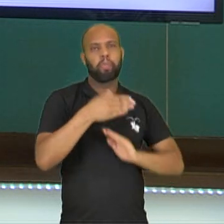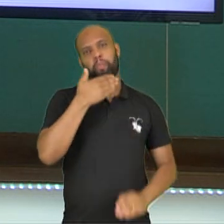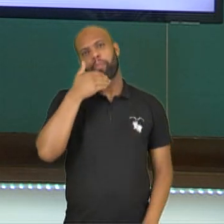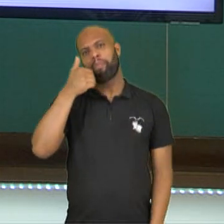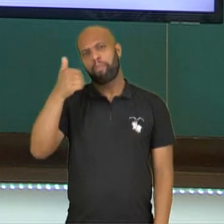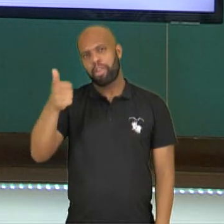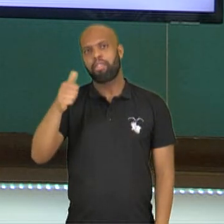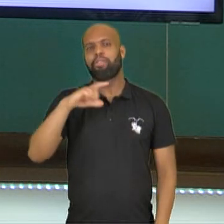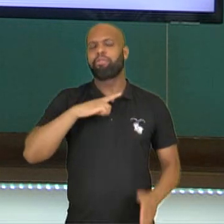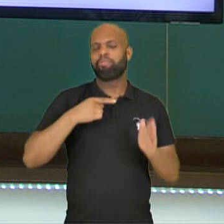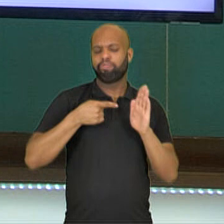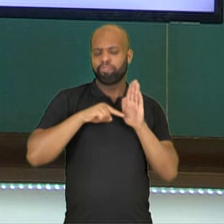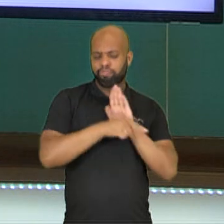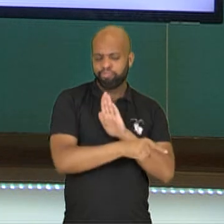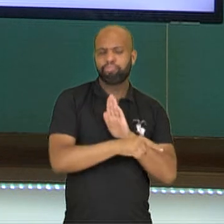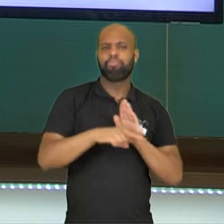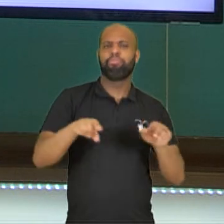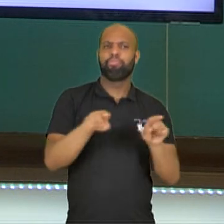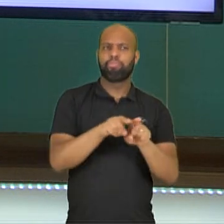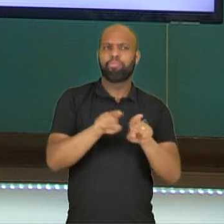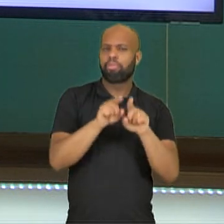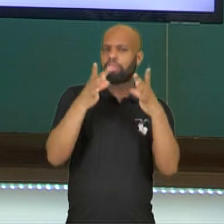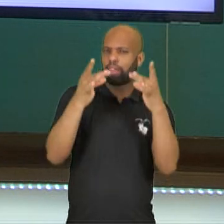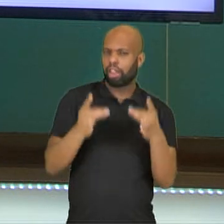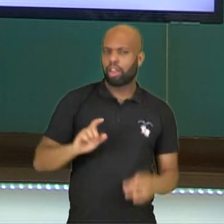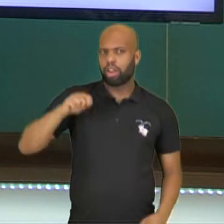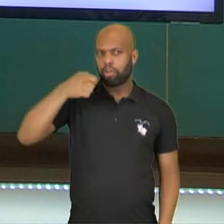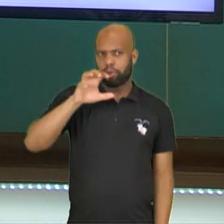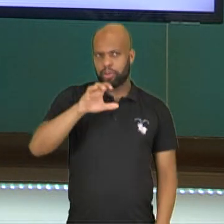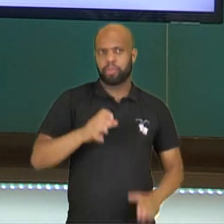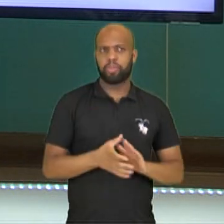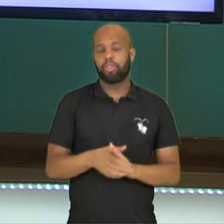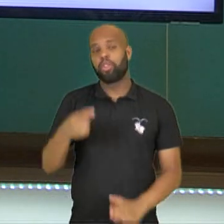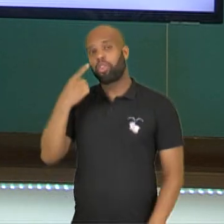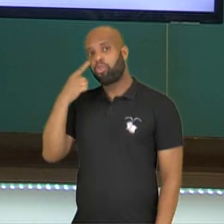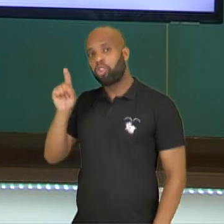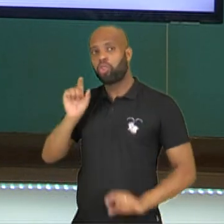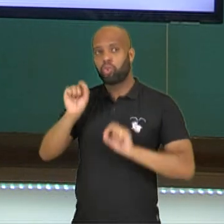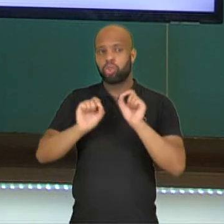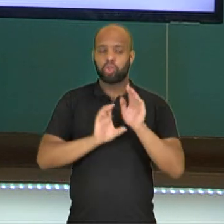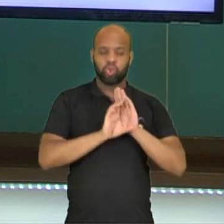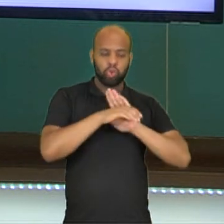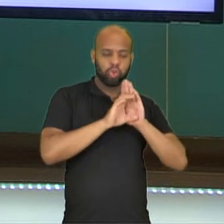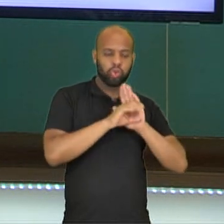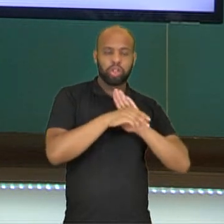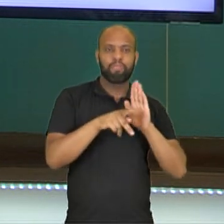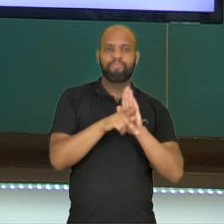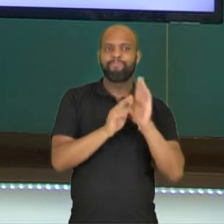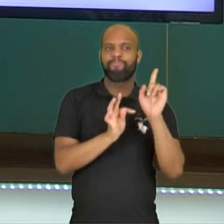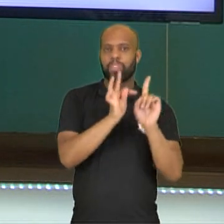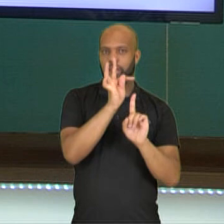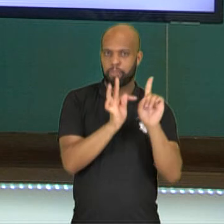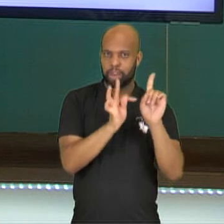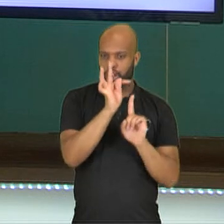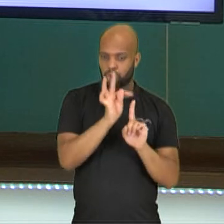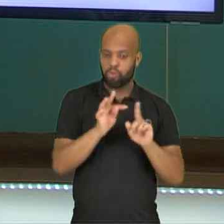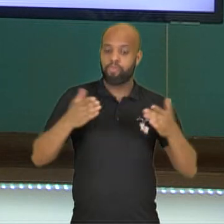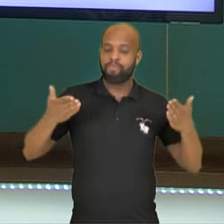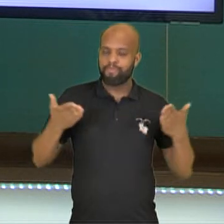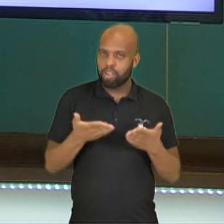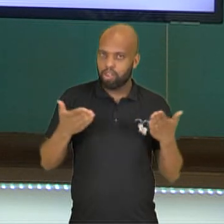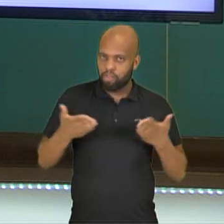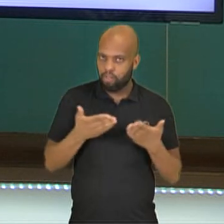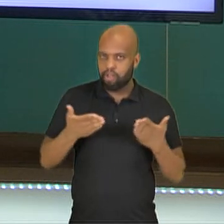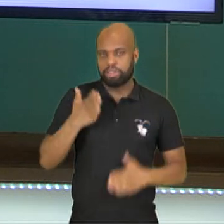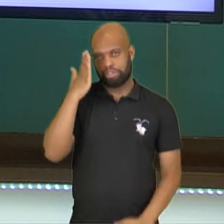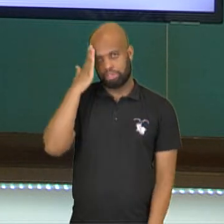elaborado, um conceito um pouco mais refinado em cima disso. E aí veio o conceito de temperatura como a gente conhece